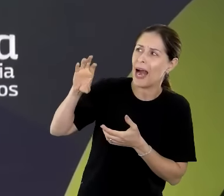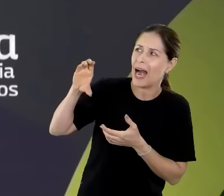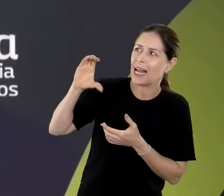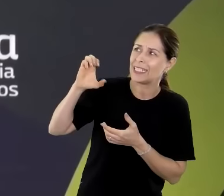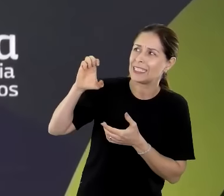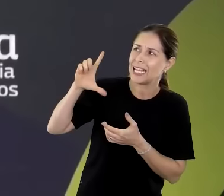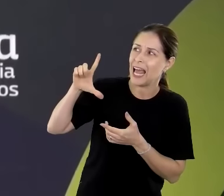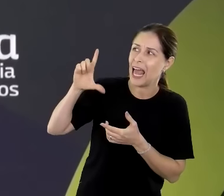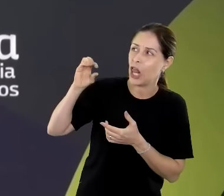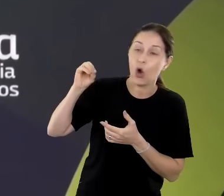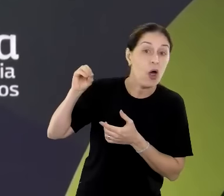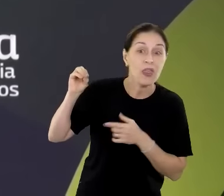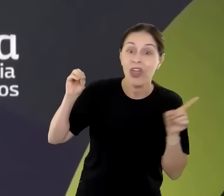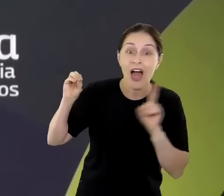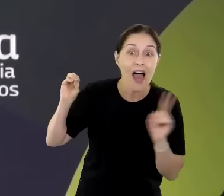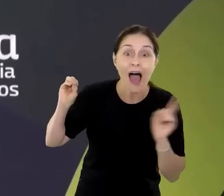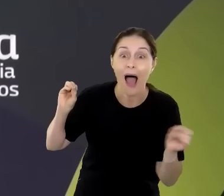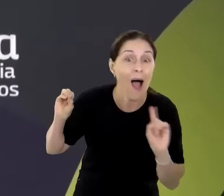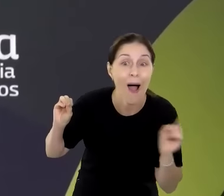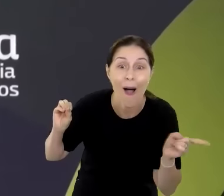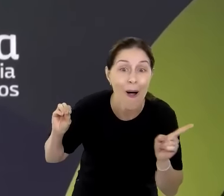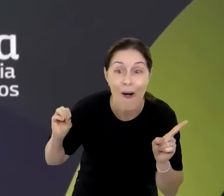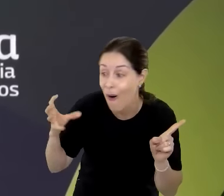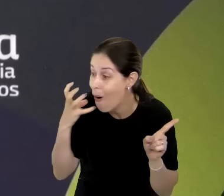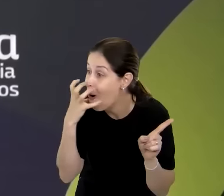Está complicado.